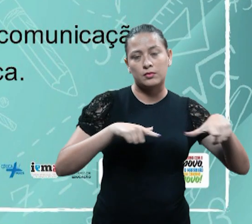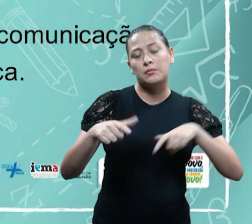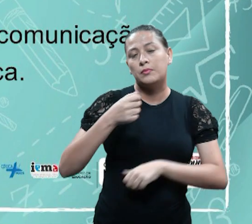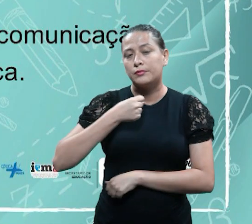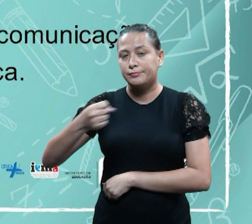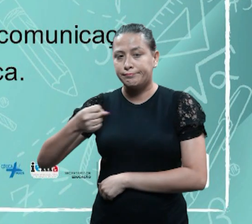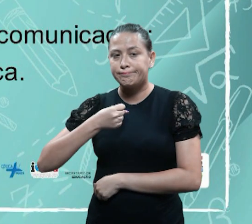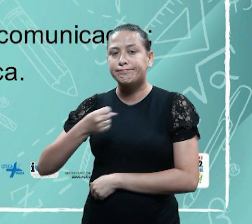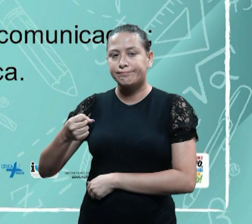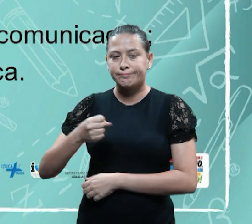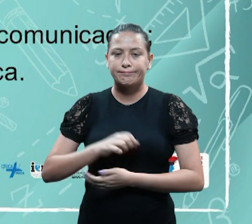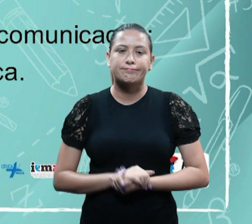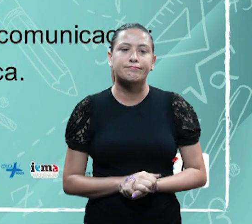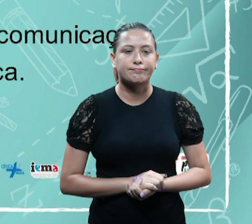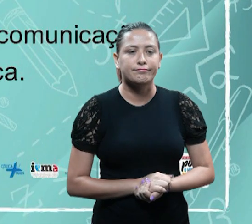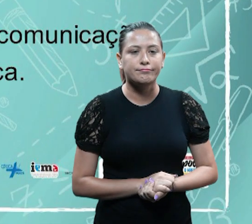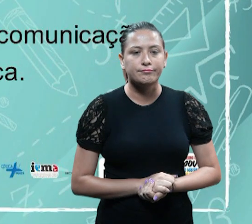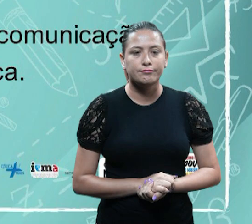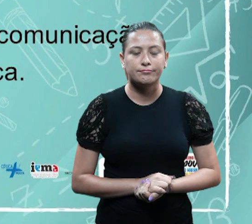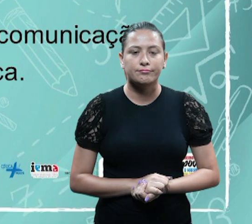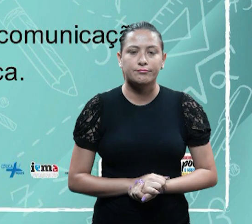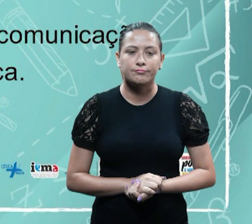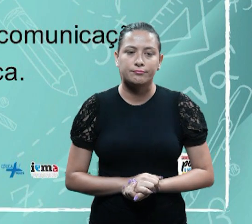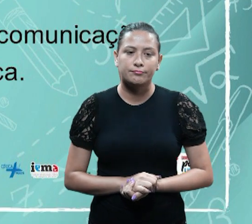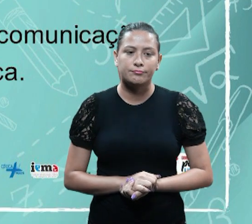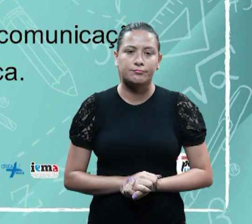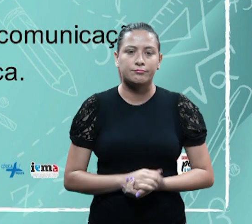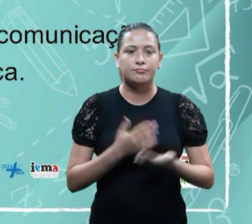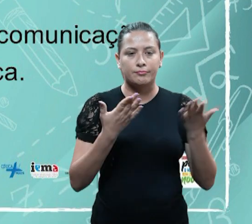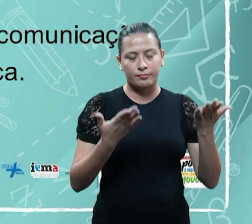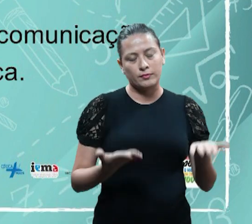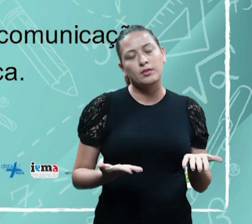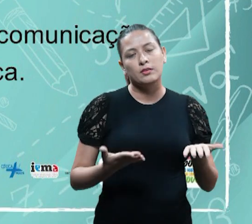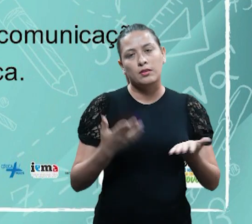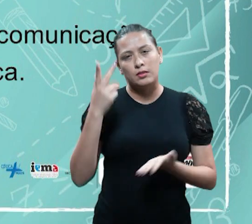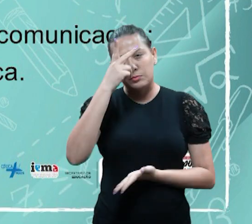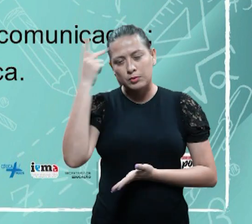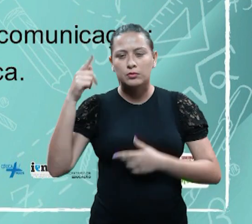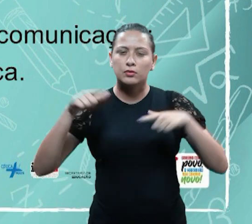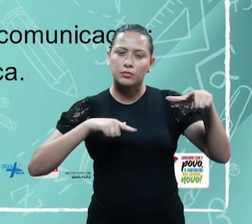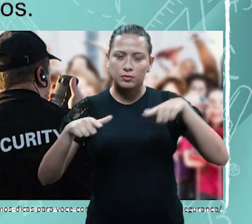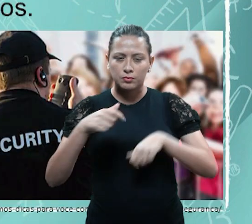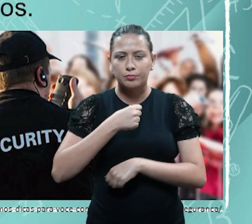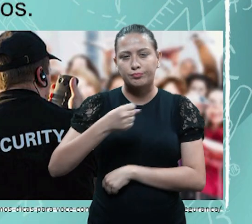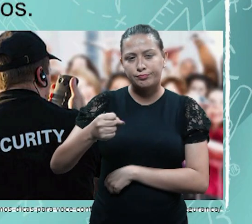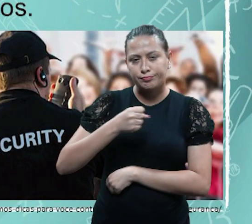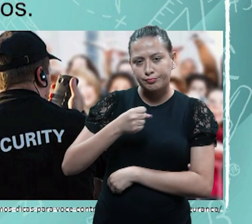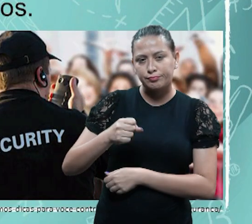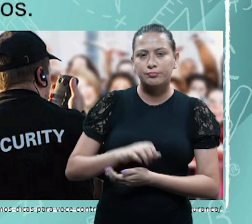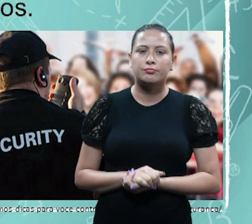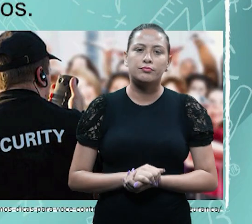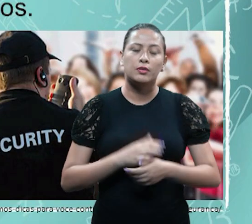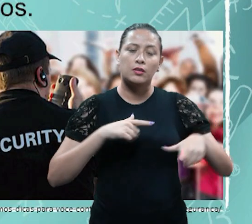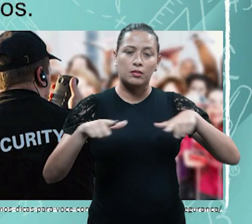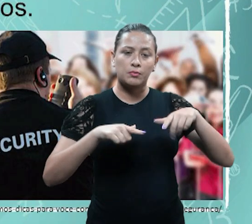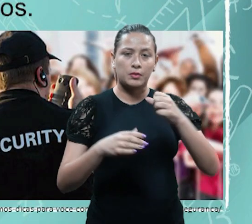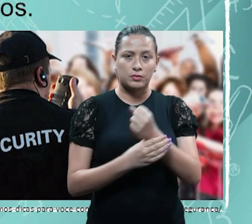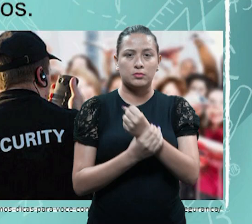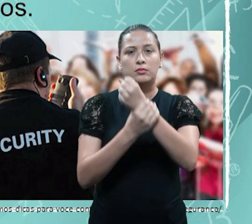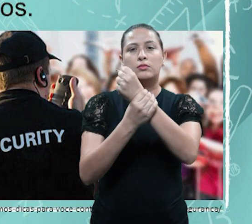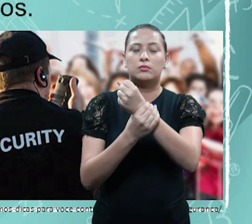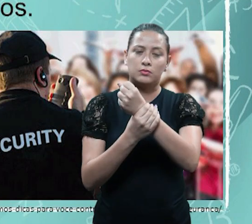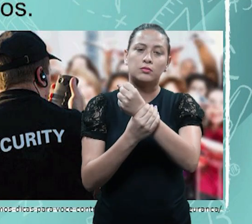que a gente tem que ter também, tem que pensar, né? Assessoria de imprensa. O serviço de